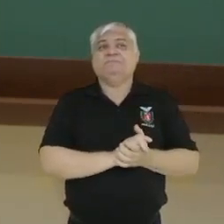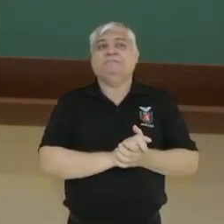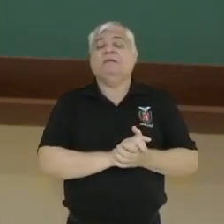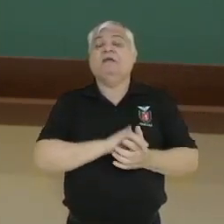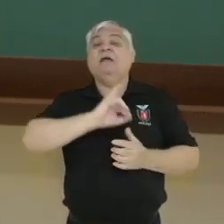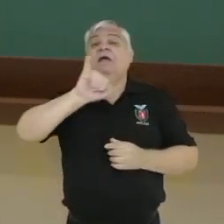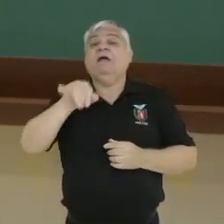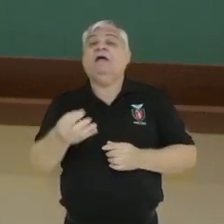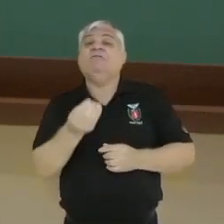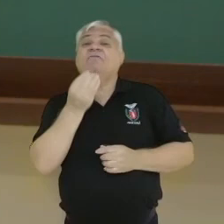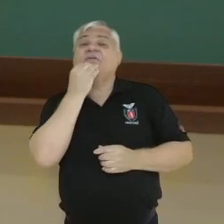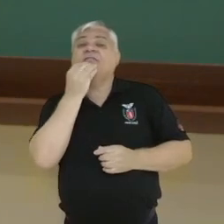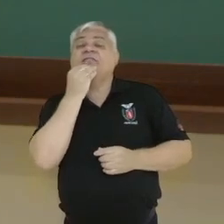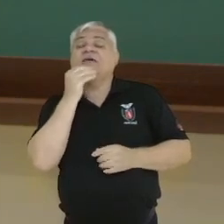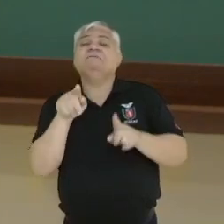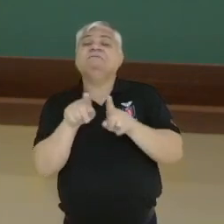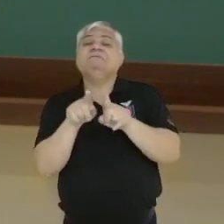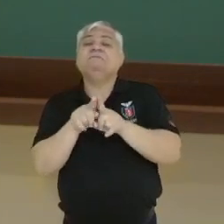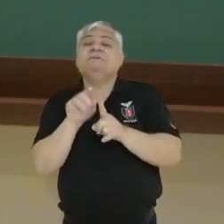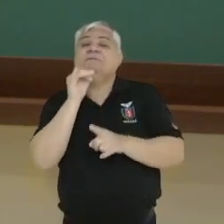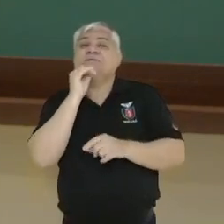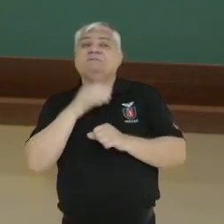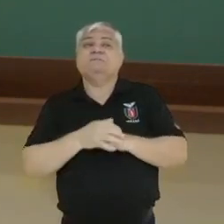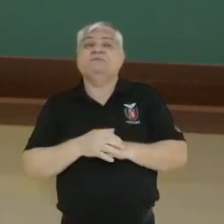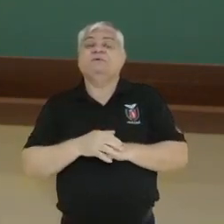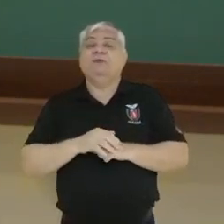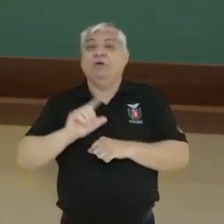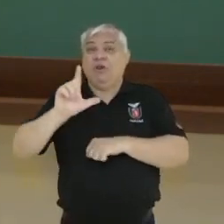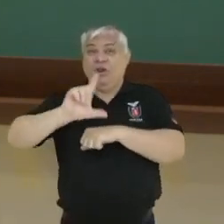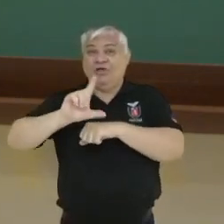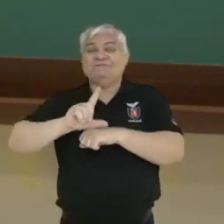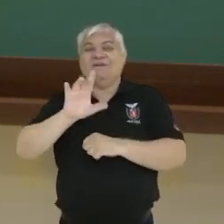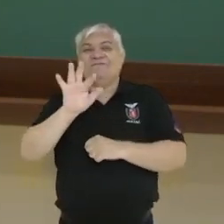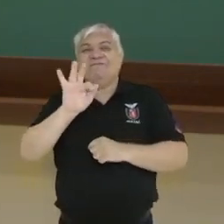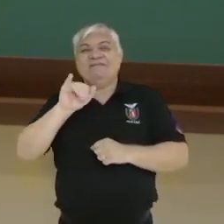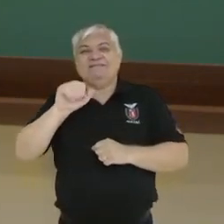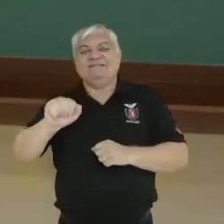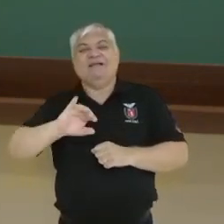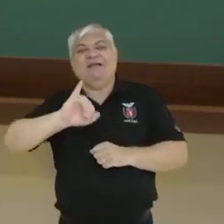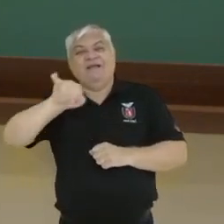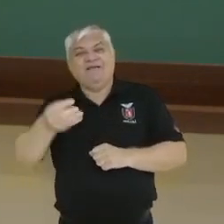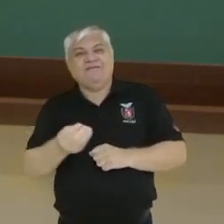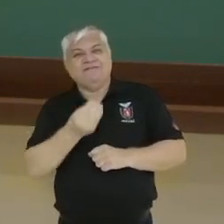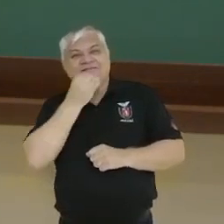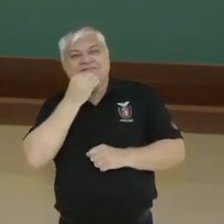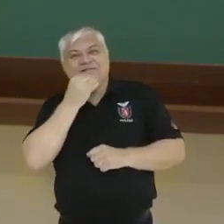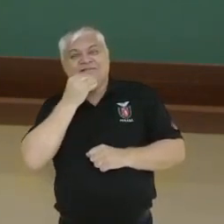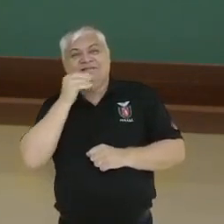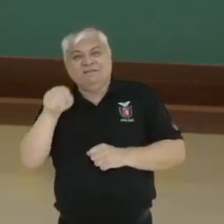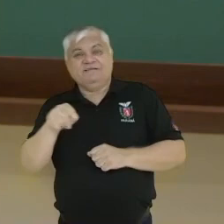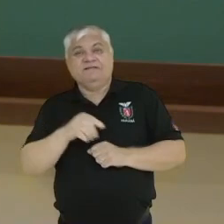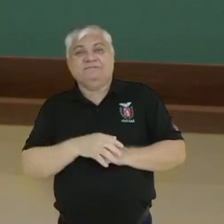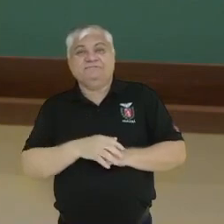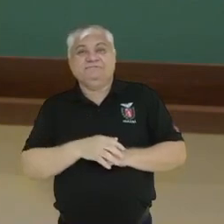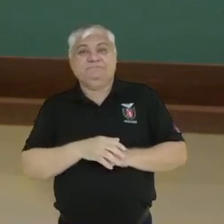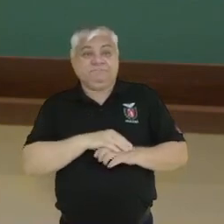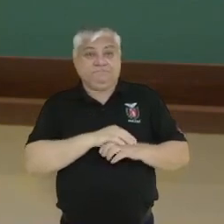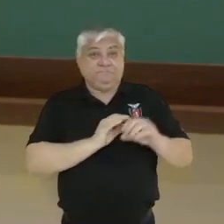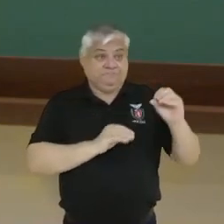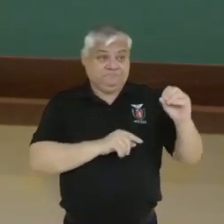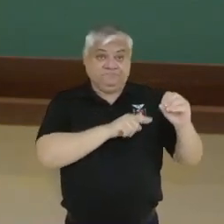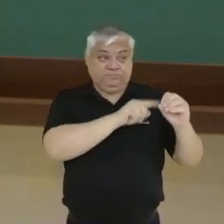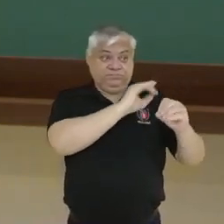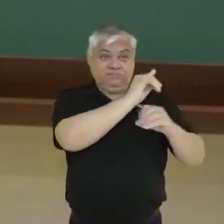vantagens e desvantagens de um negócio físico? Uma das vantagens do negócio online é que você vai